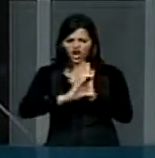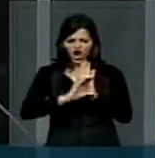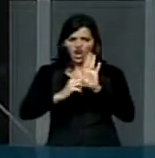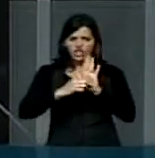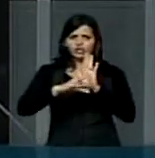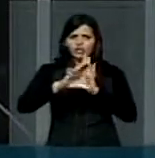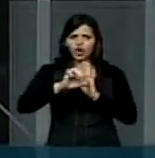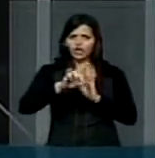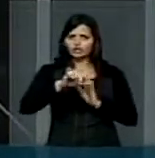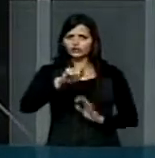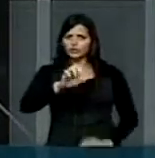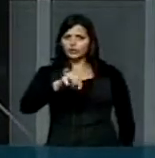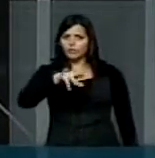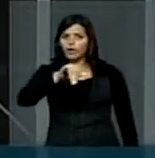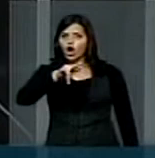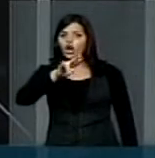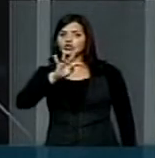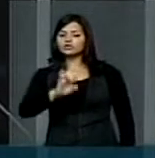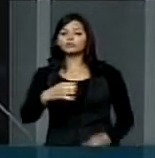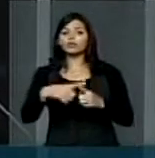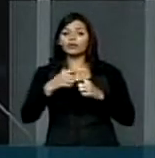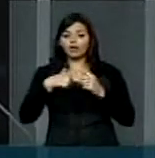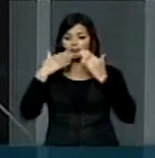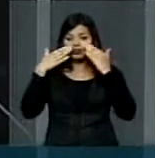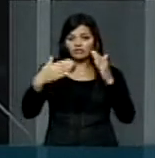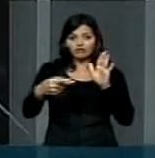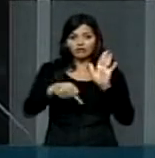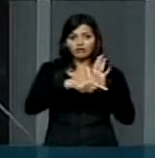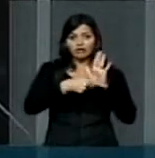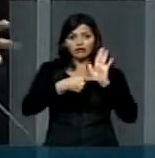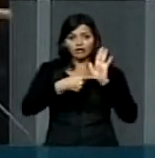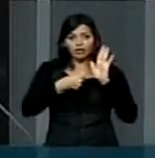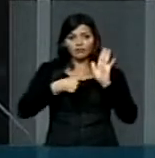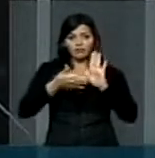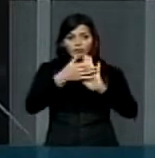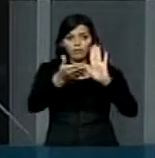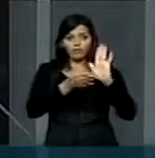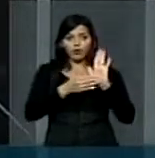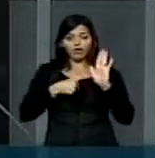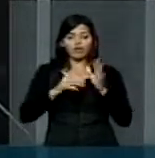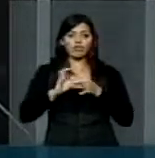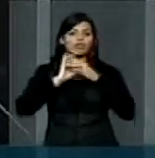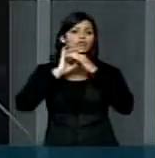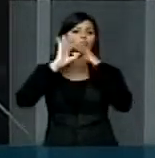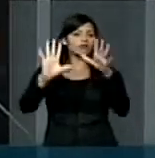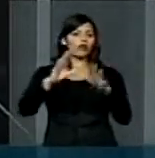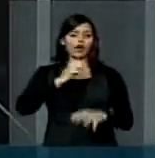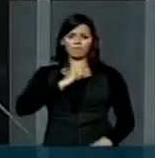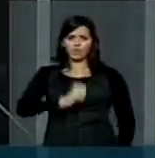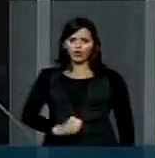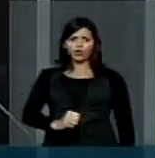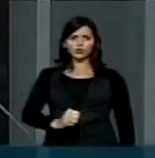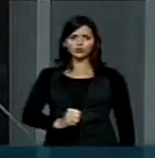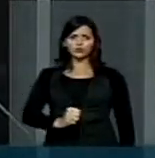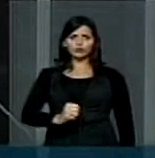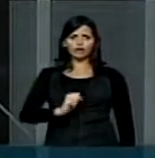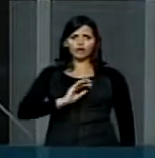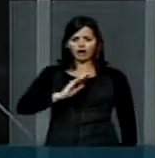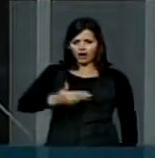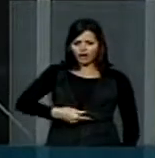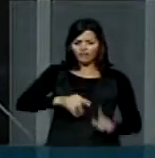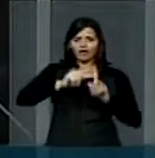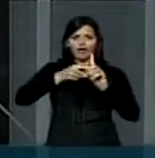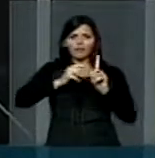que ele nos apresenta. Quando propõe a descriminalização do aborto,